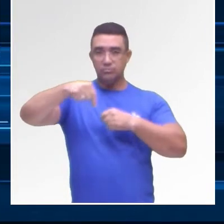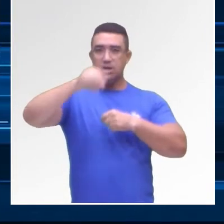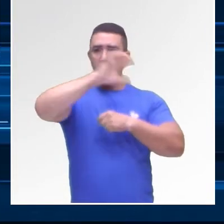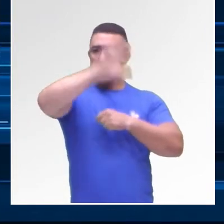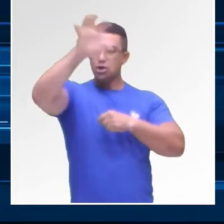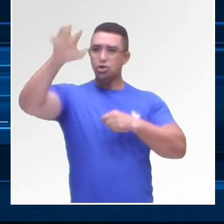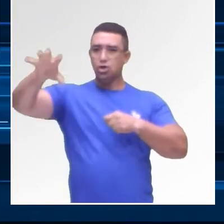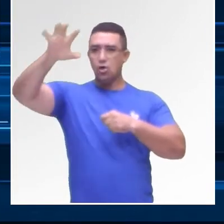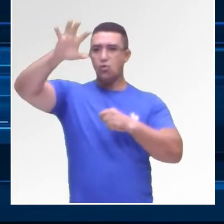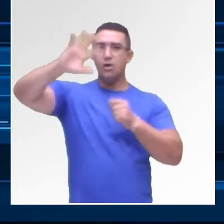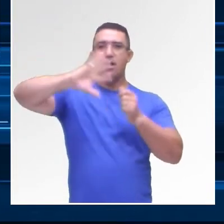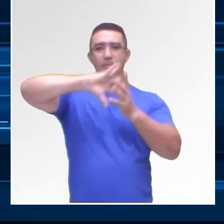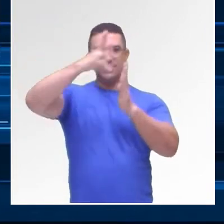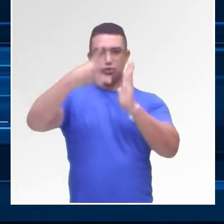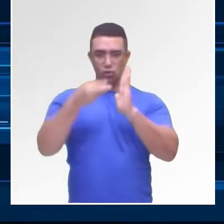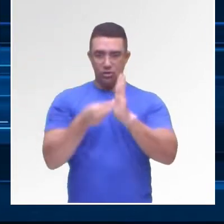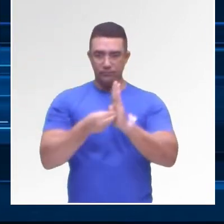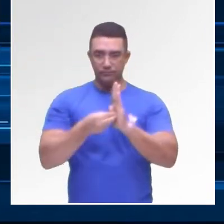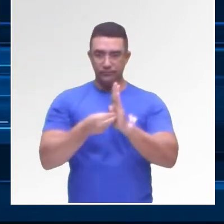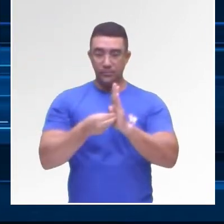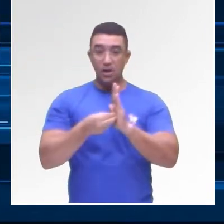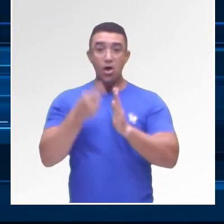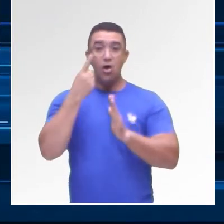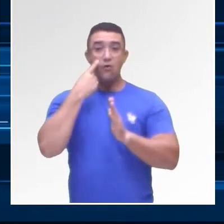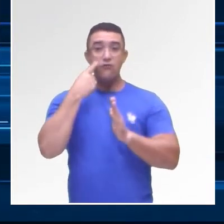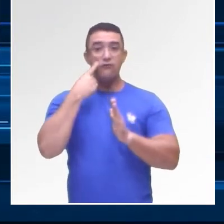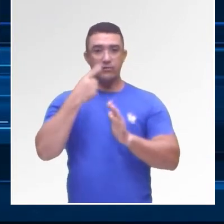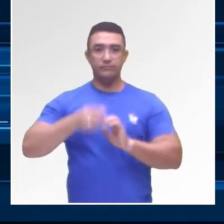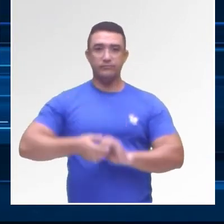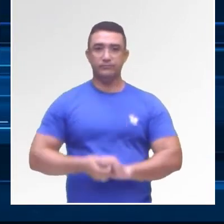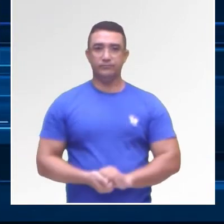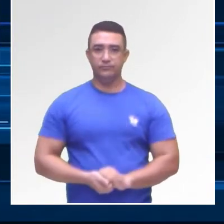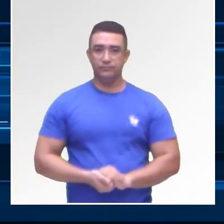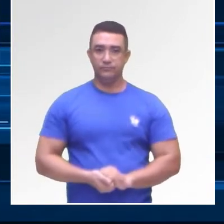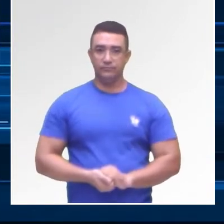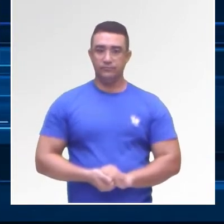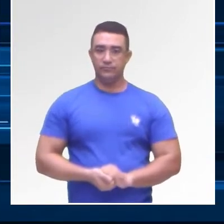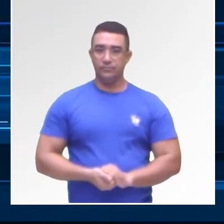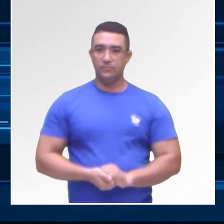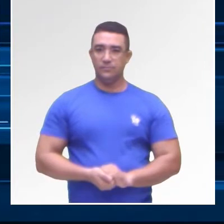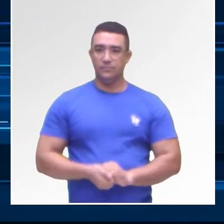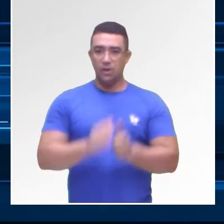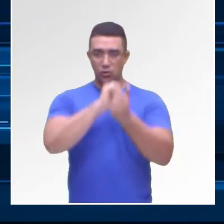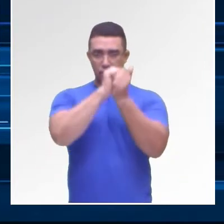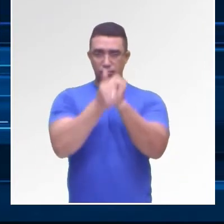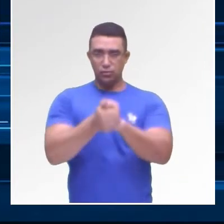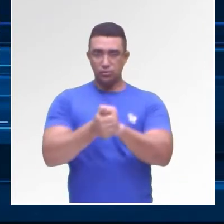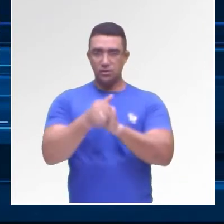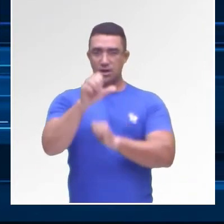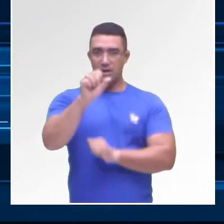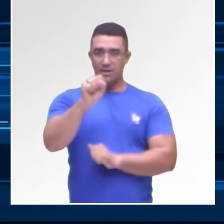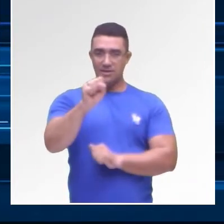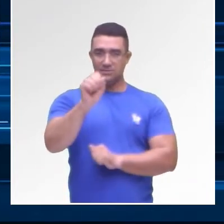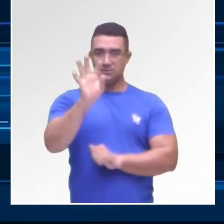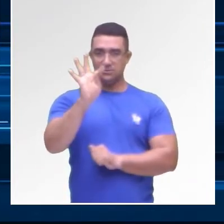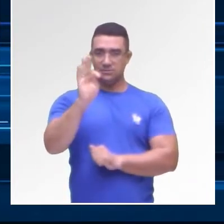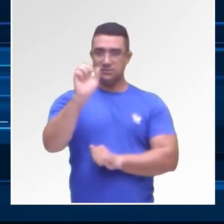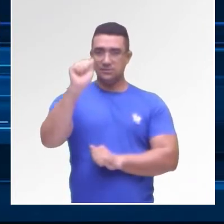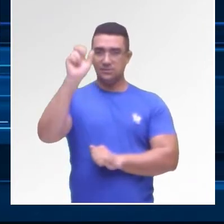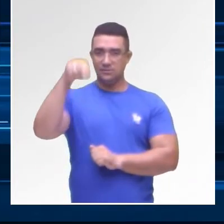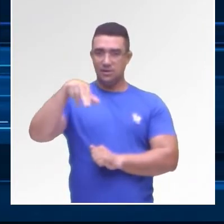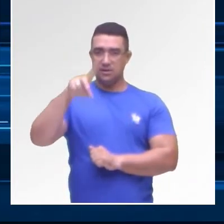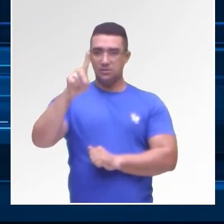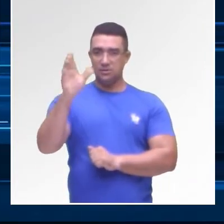nosso contexto. Vamos conhecer, começando com o stand-up paddle, ou